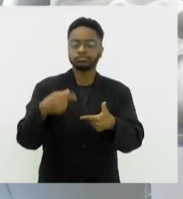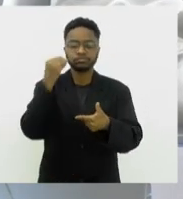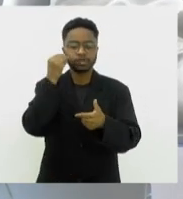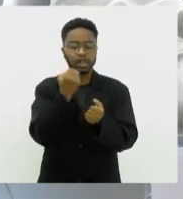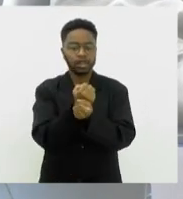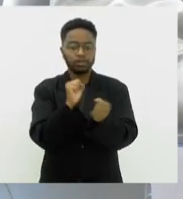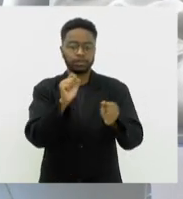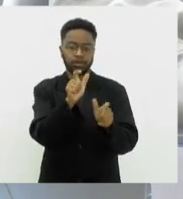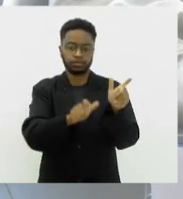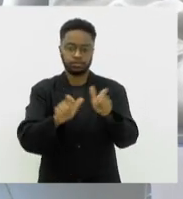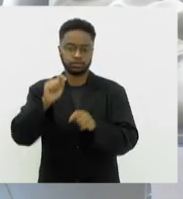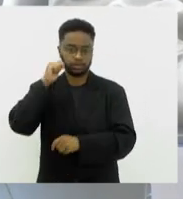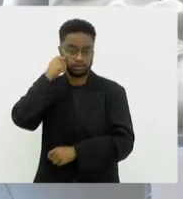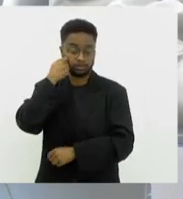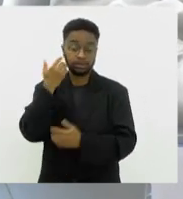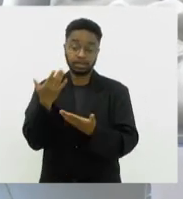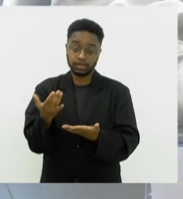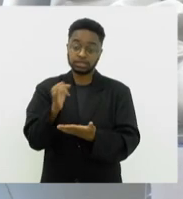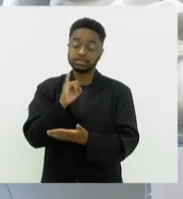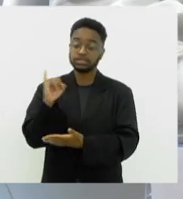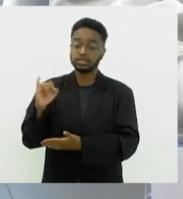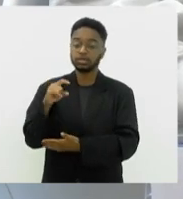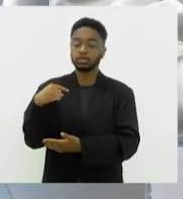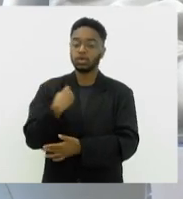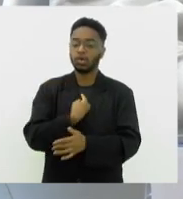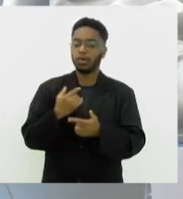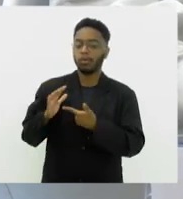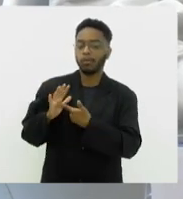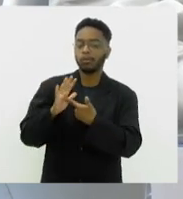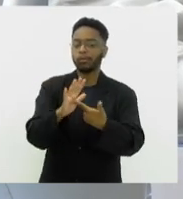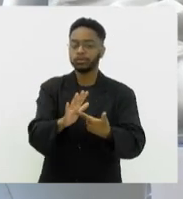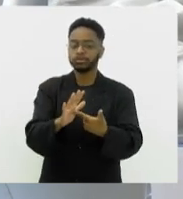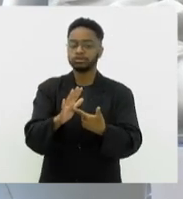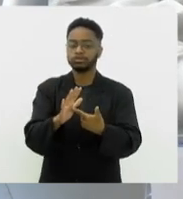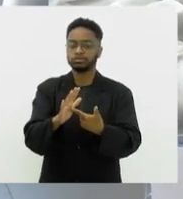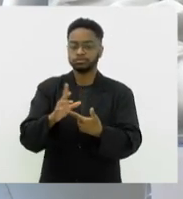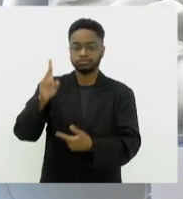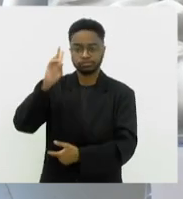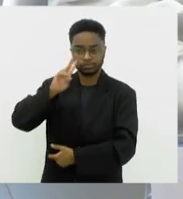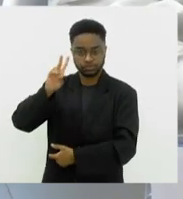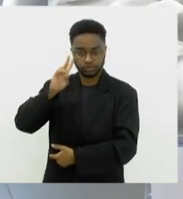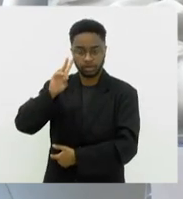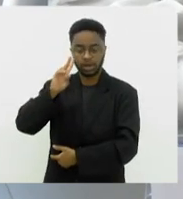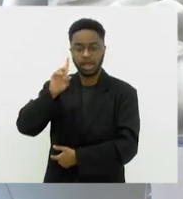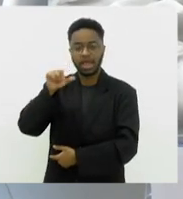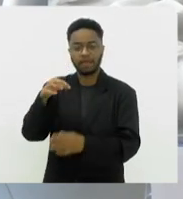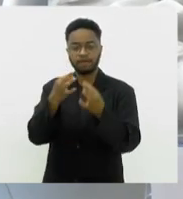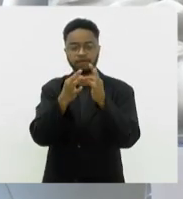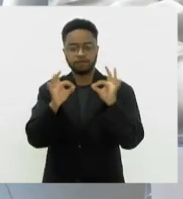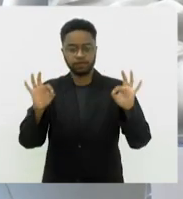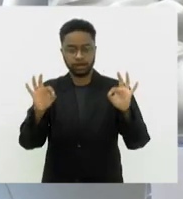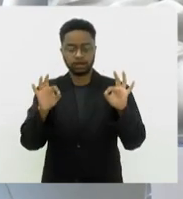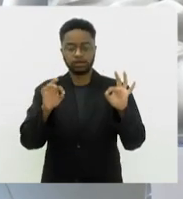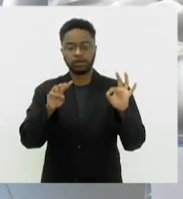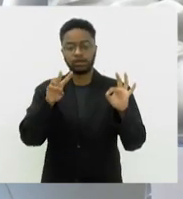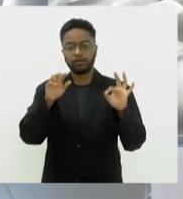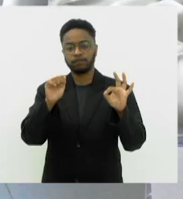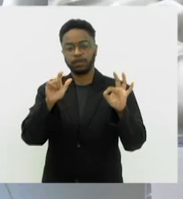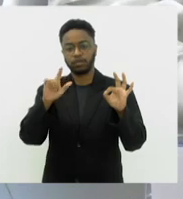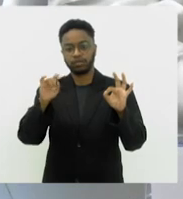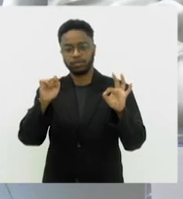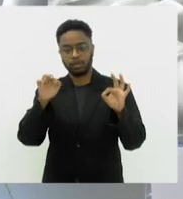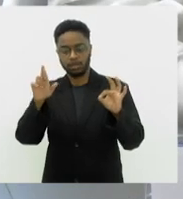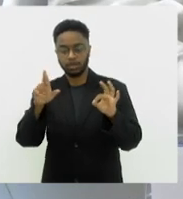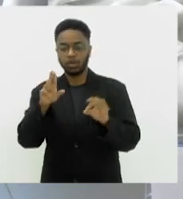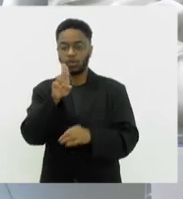de esfregar a história contrapelo é uma expressão utilizada por Walter Benjamin ao falar